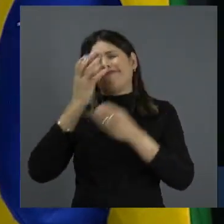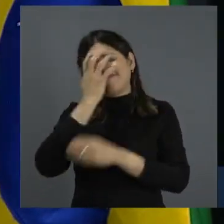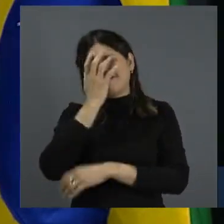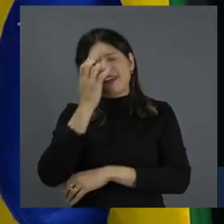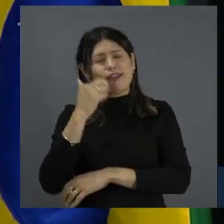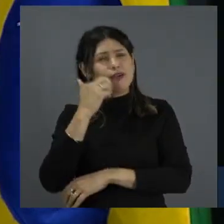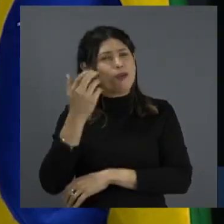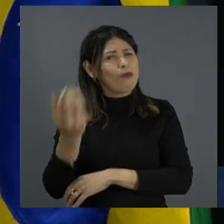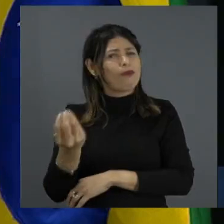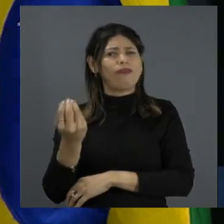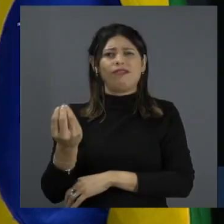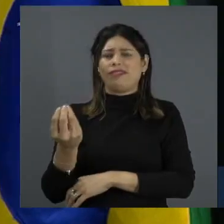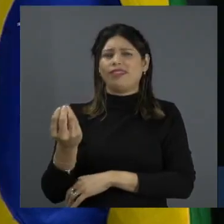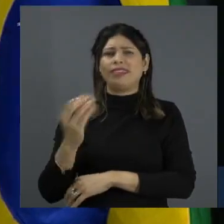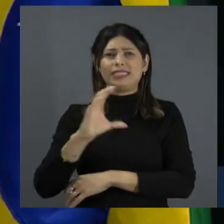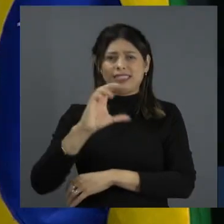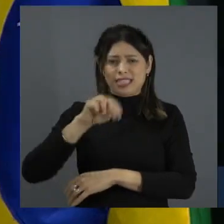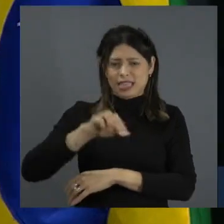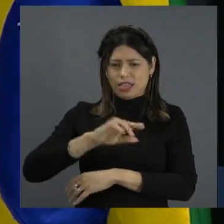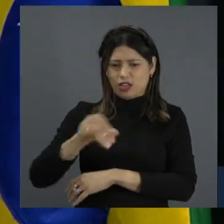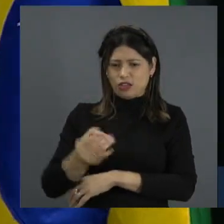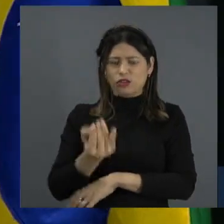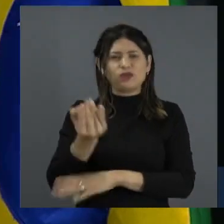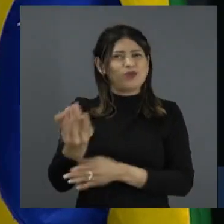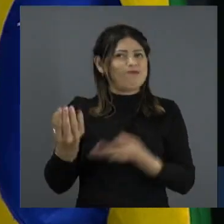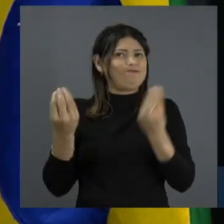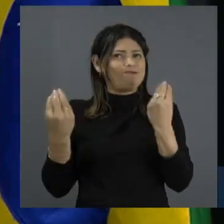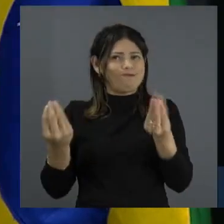Que vergonha! Que vergonha!